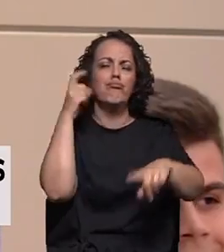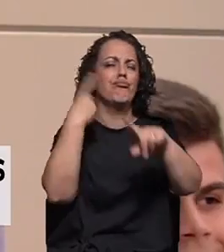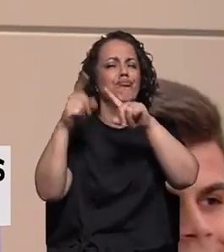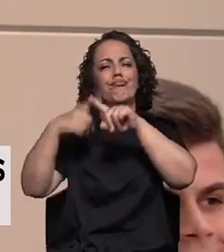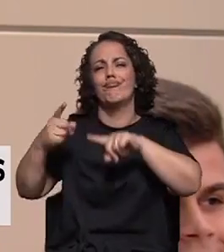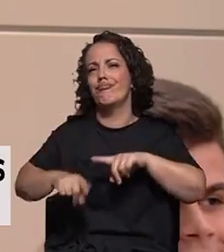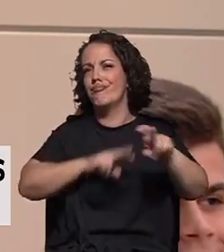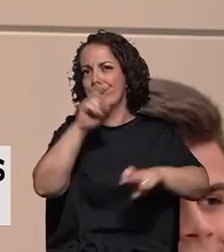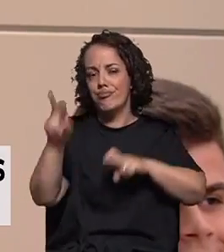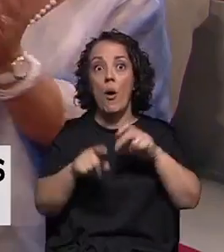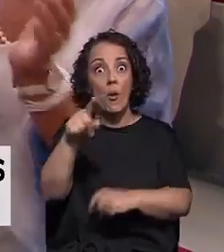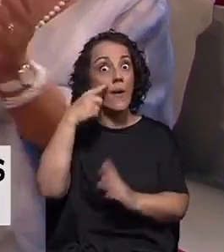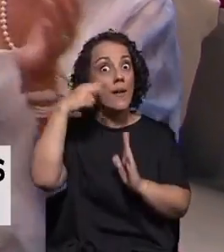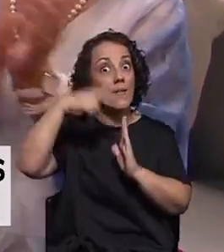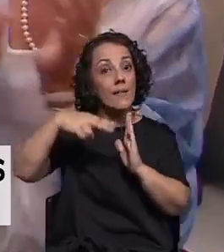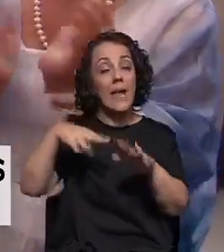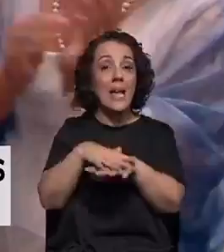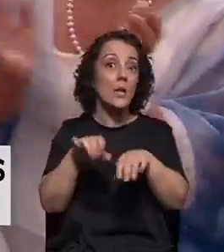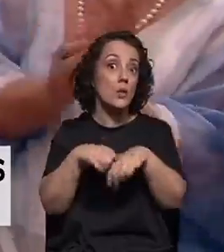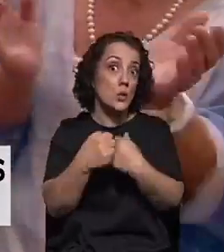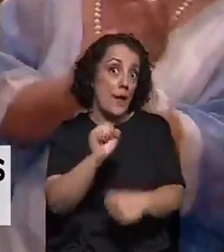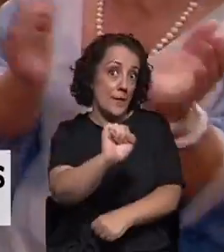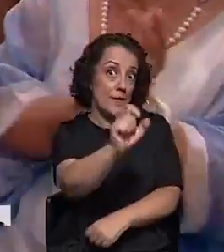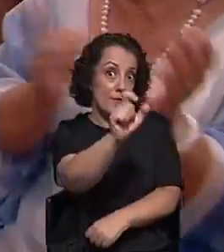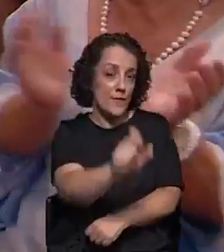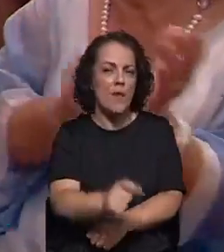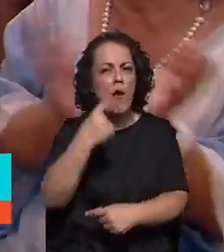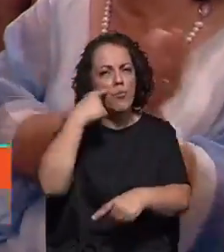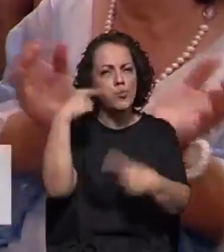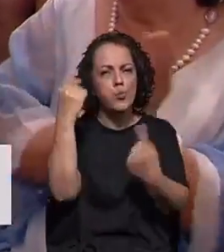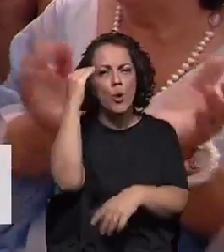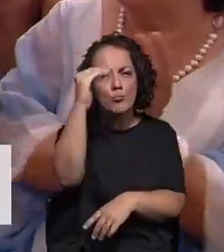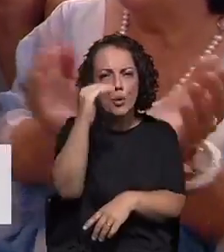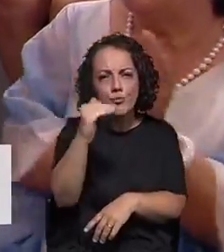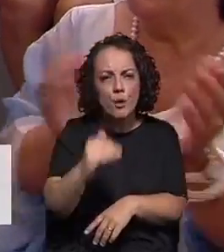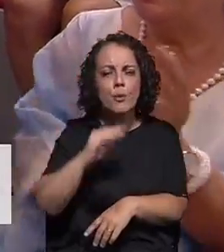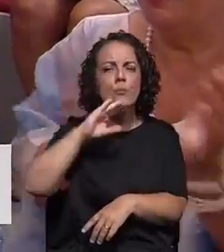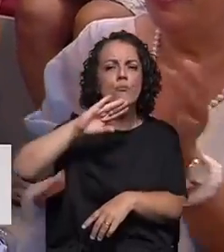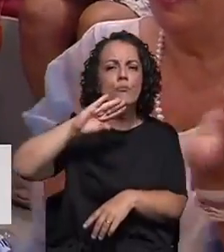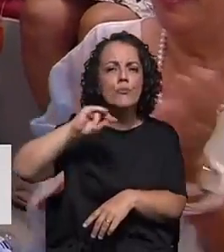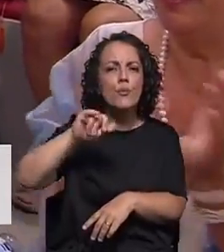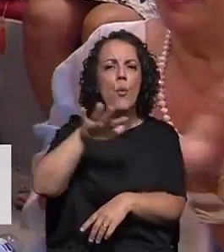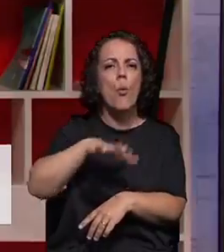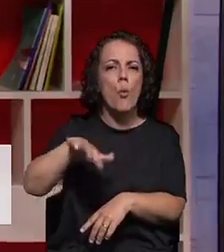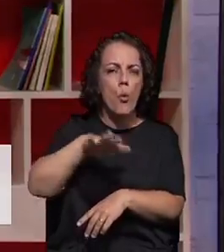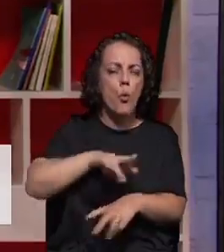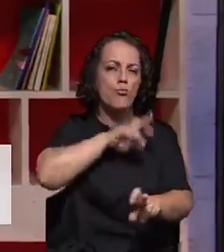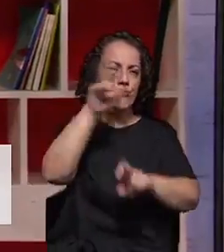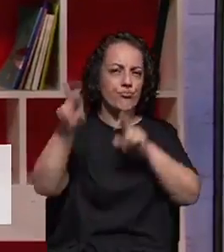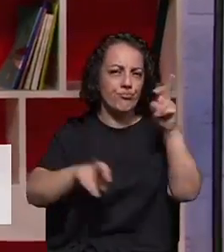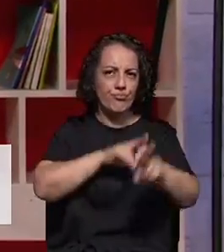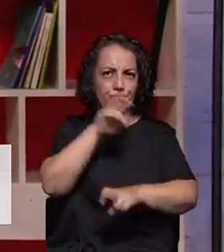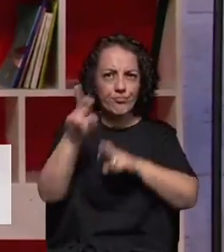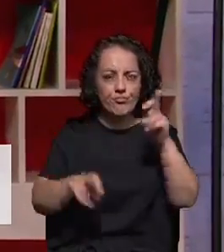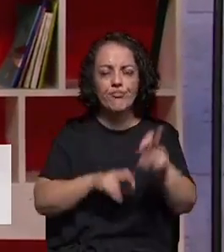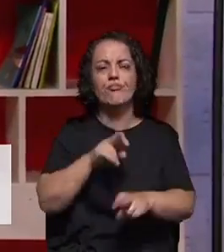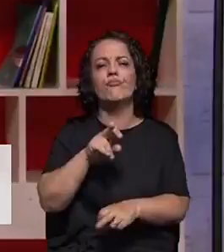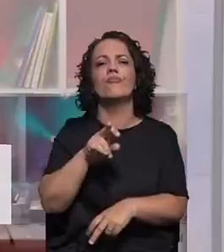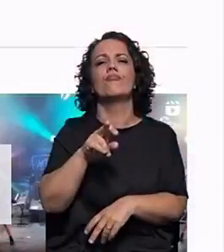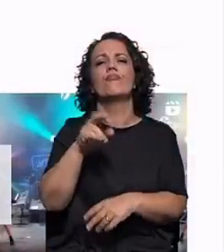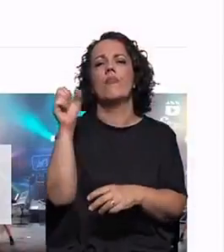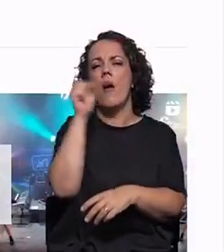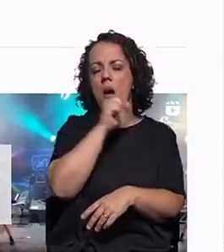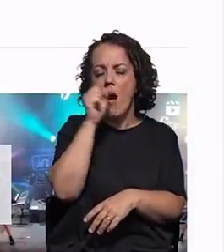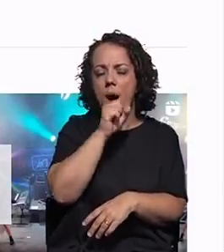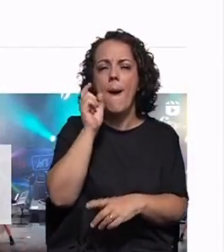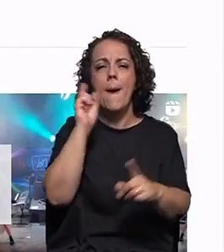redes sociais do Filipe, está lá tudo. É e ele vai dizendo por onde é que vai andando, o Filipe Siqueira, os concertos,